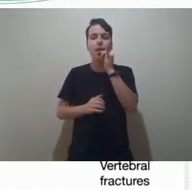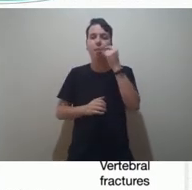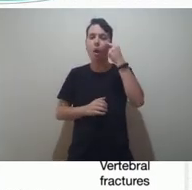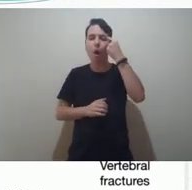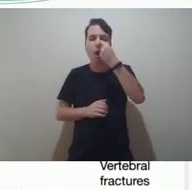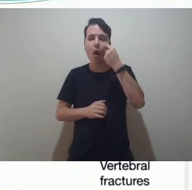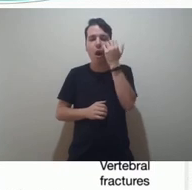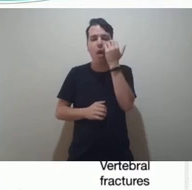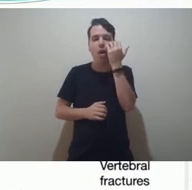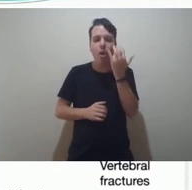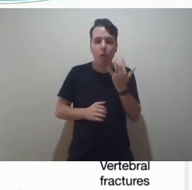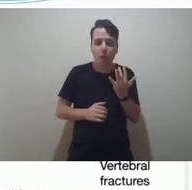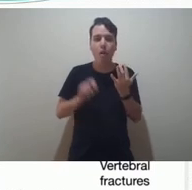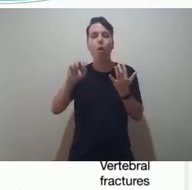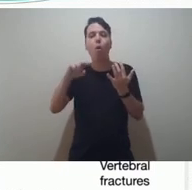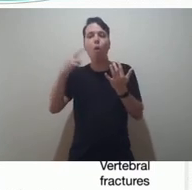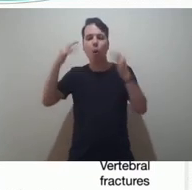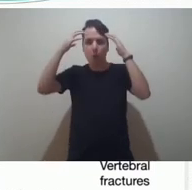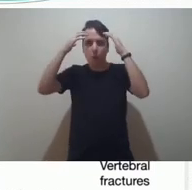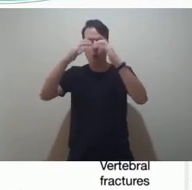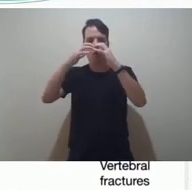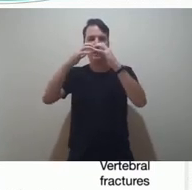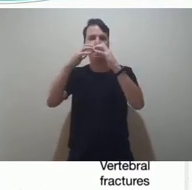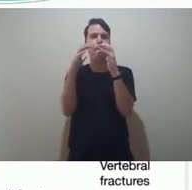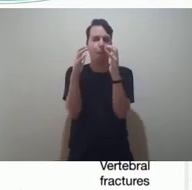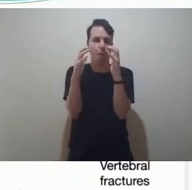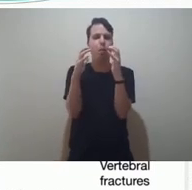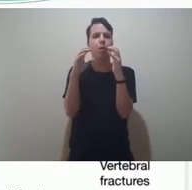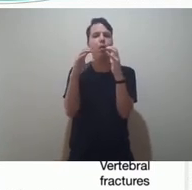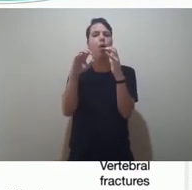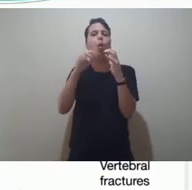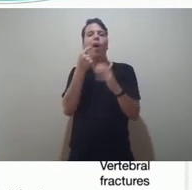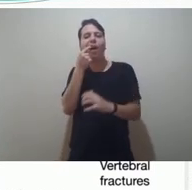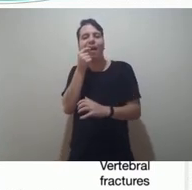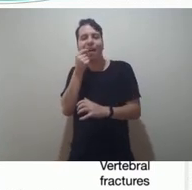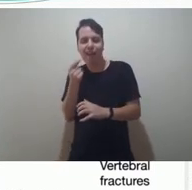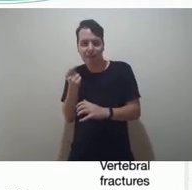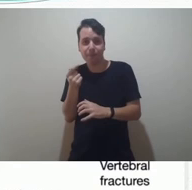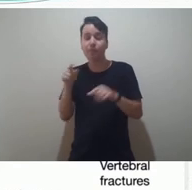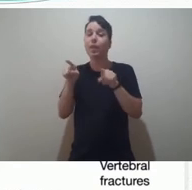mais craniais, como hemorragia de esclera ou fraturas de crânios, também